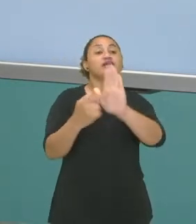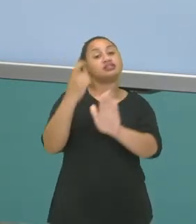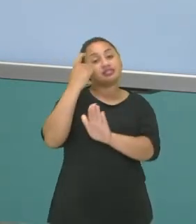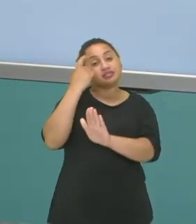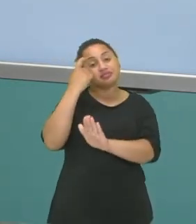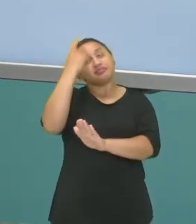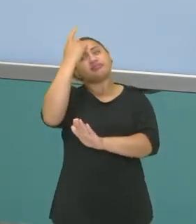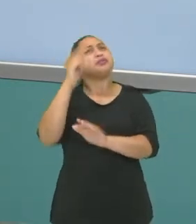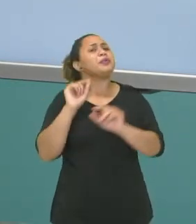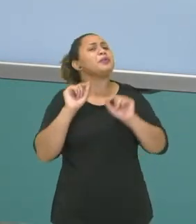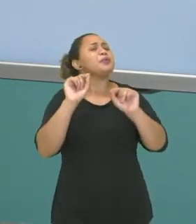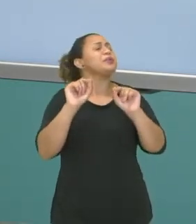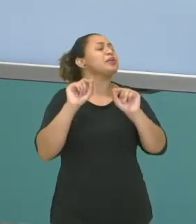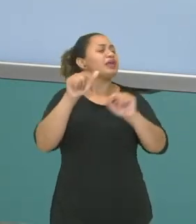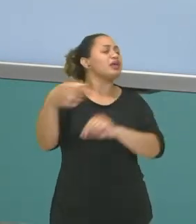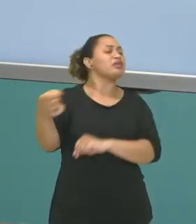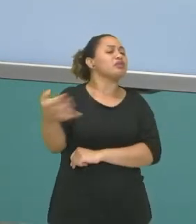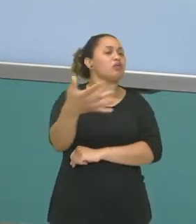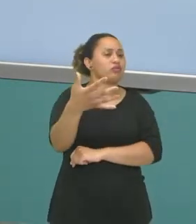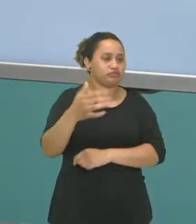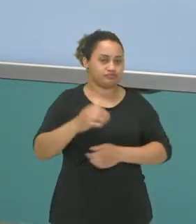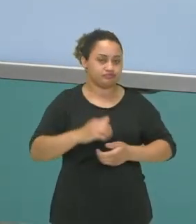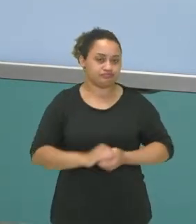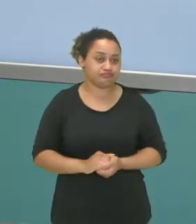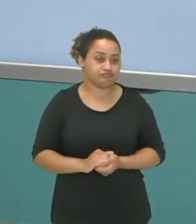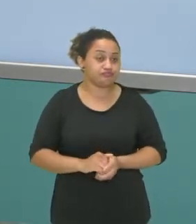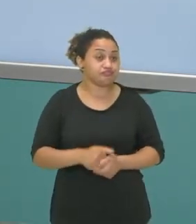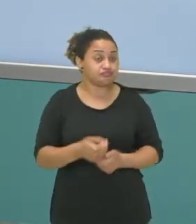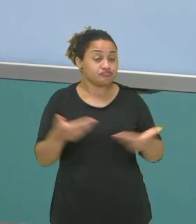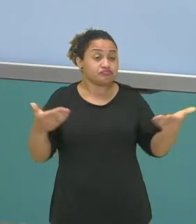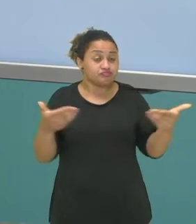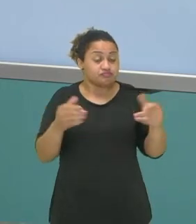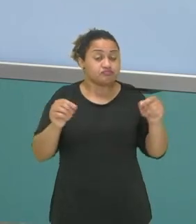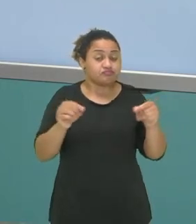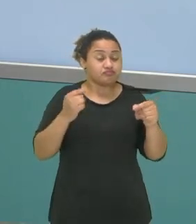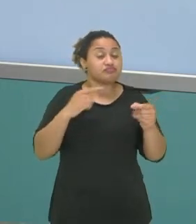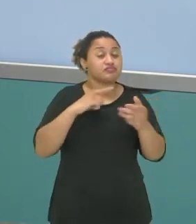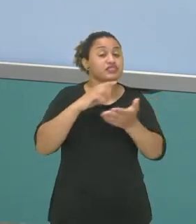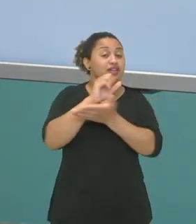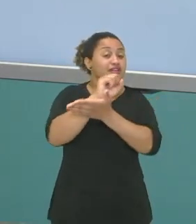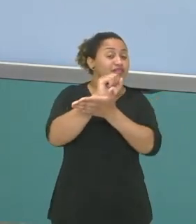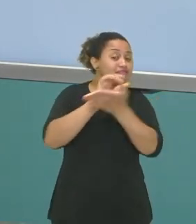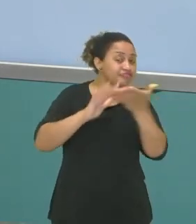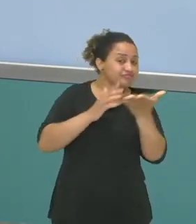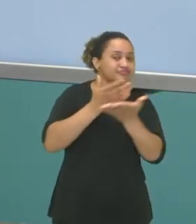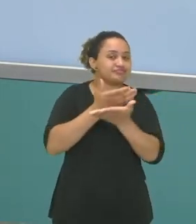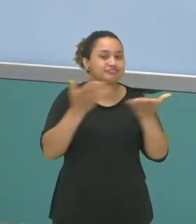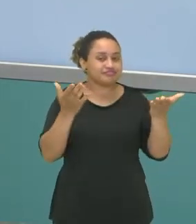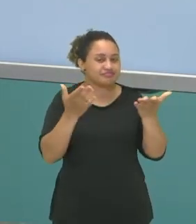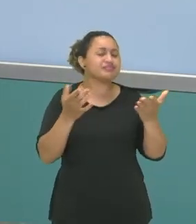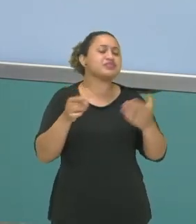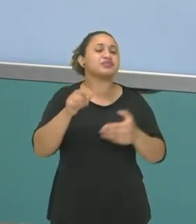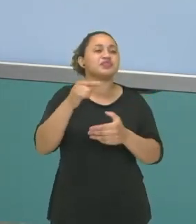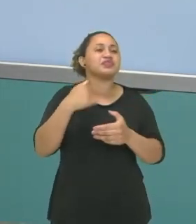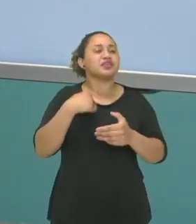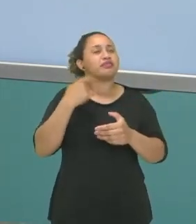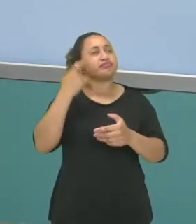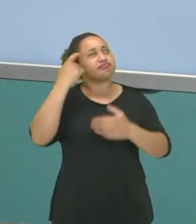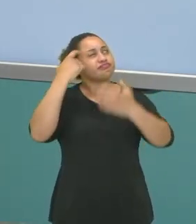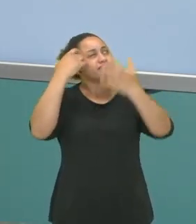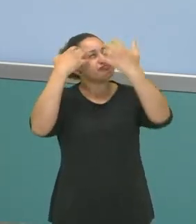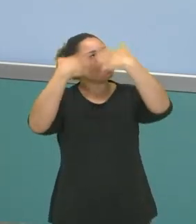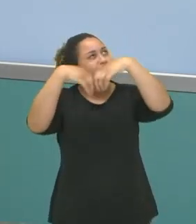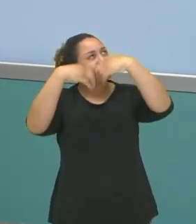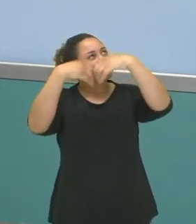a ser a modernidade. Agora nós vamos fazer uma atividade para vocês colocarem o cérebro